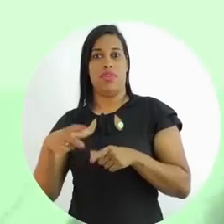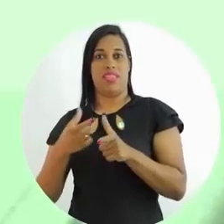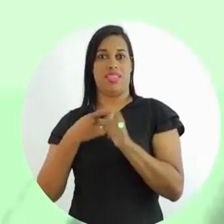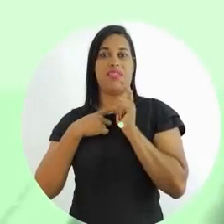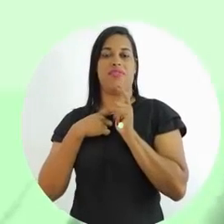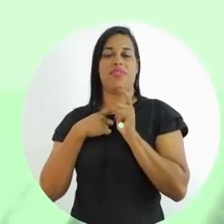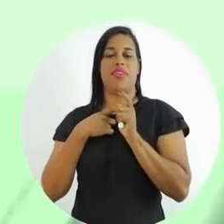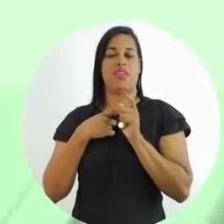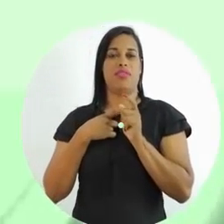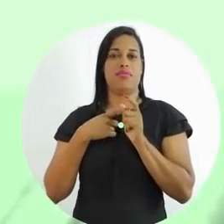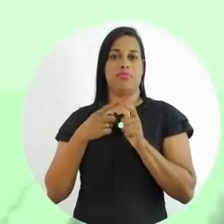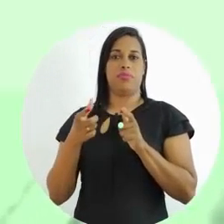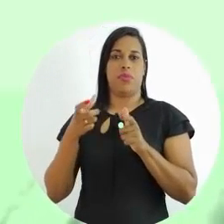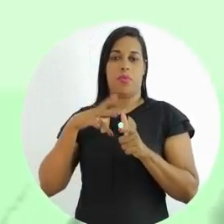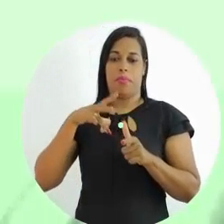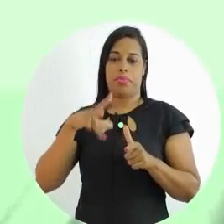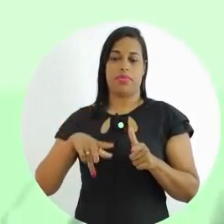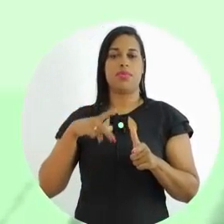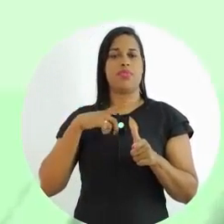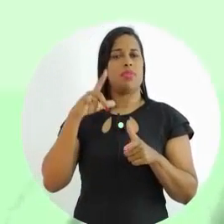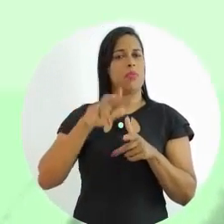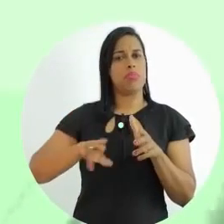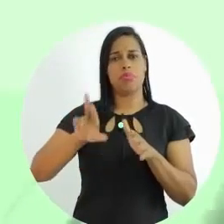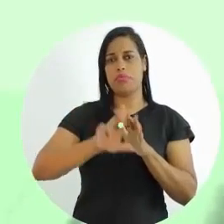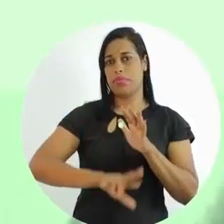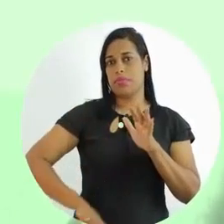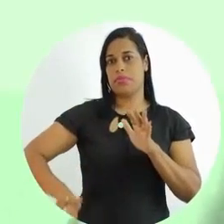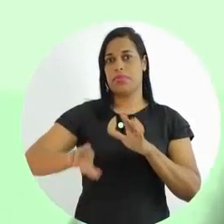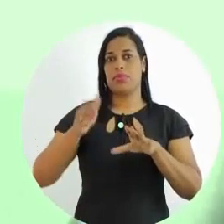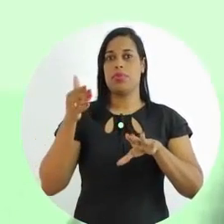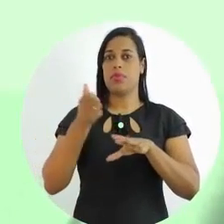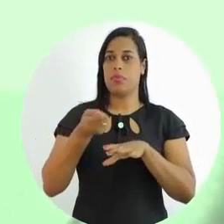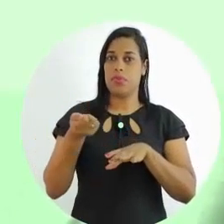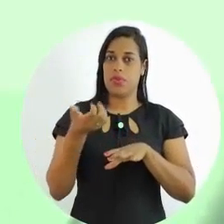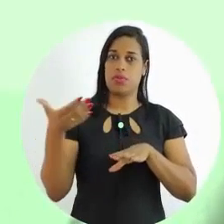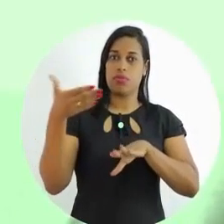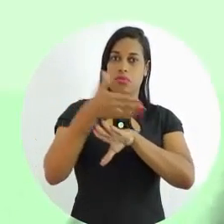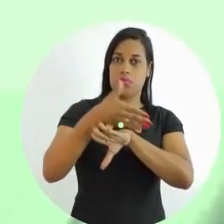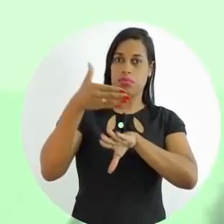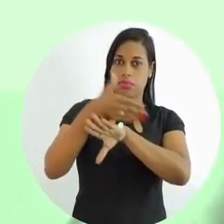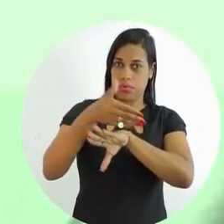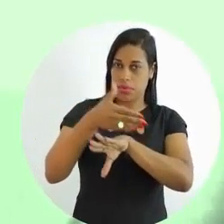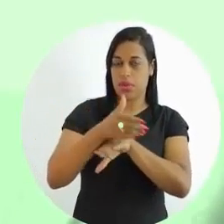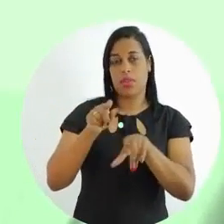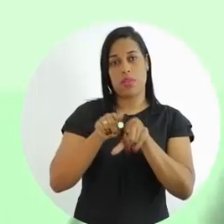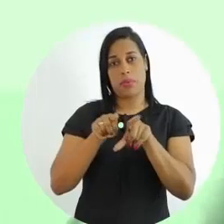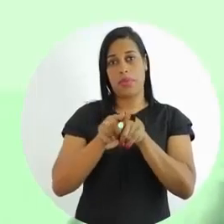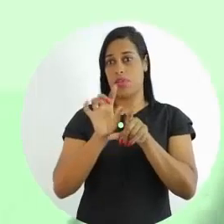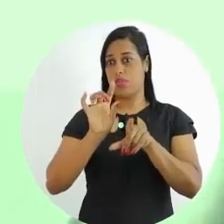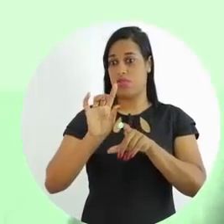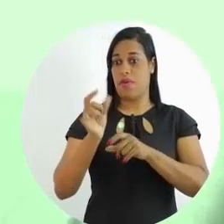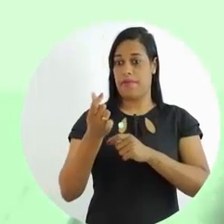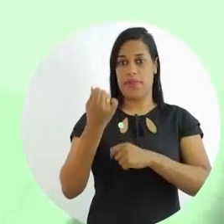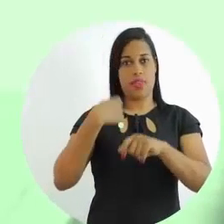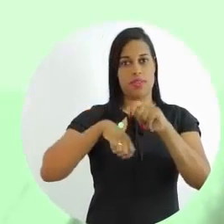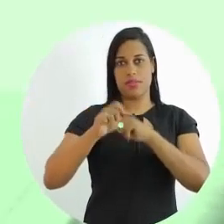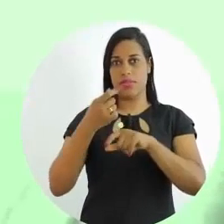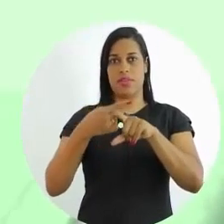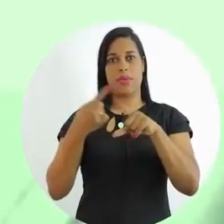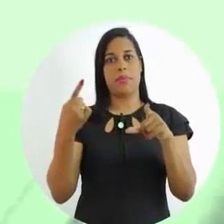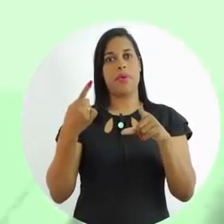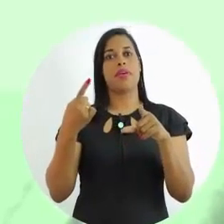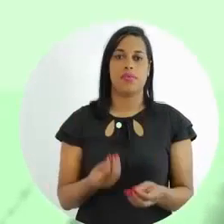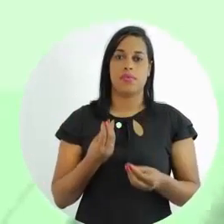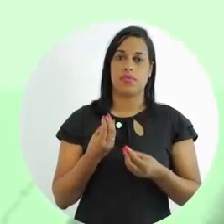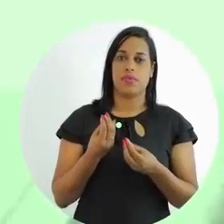Portugal. Então, ela tem uma série de facilidades dos seus produtos entrarem, e não apenas os produtos, não apenas a questão